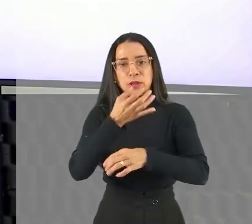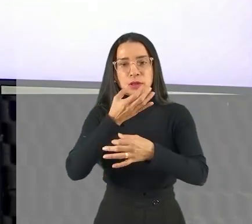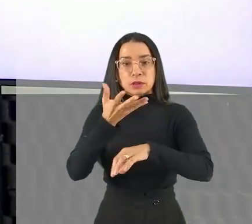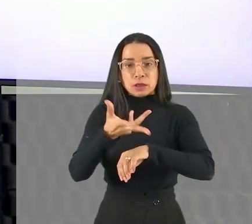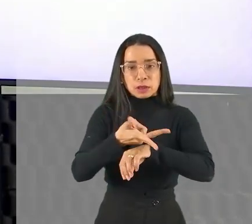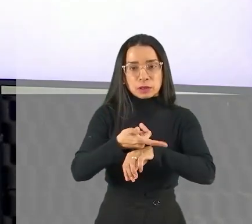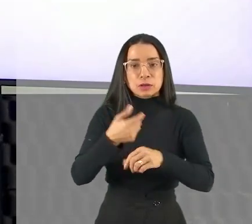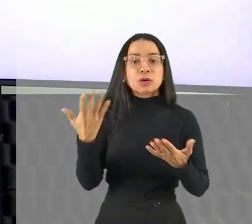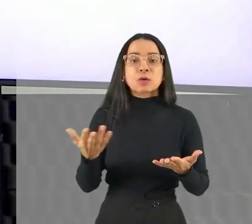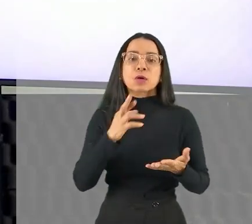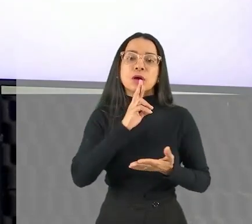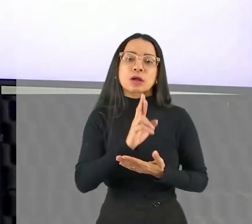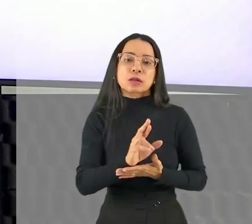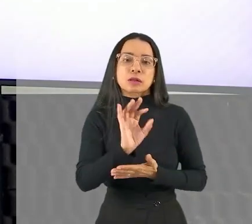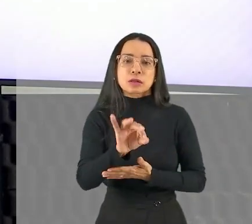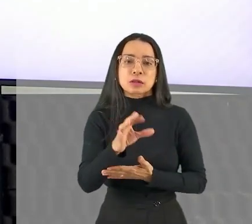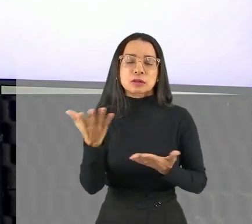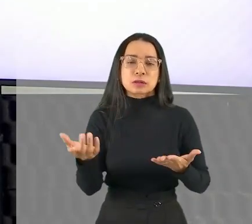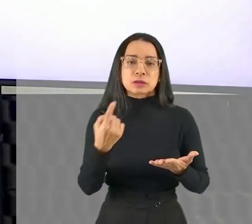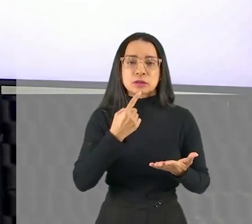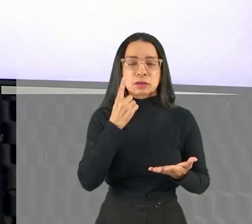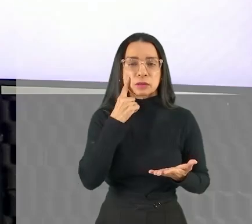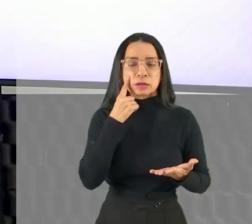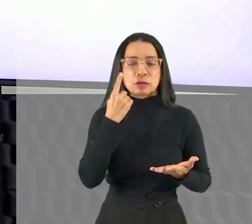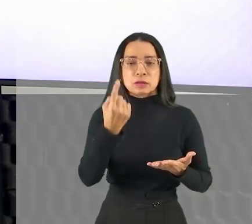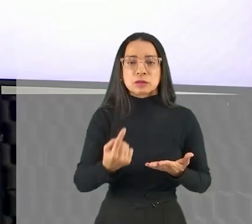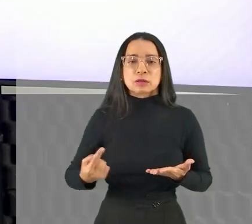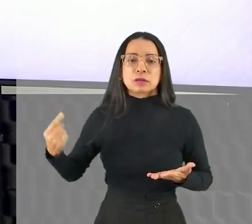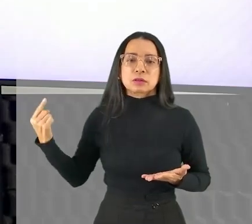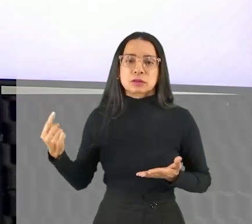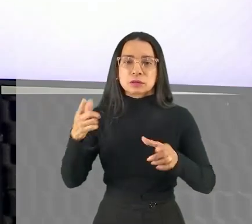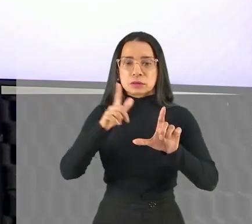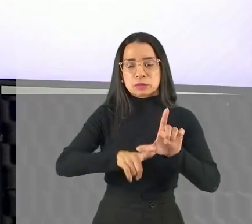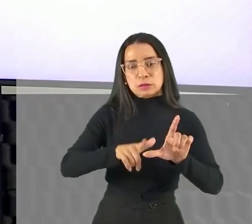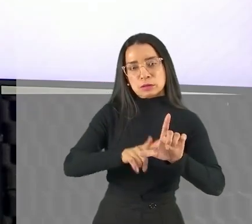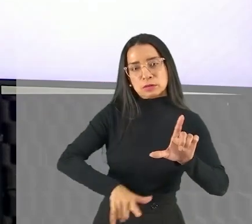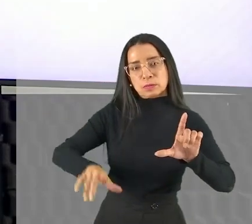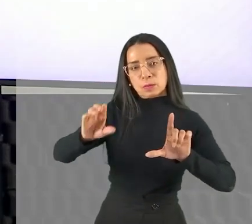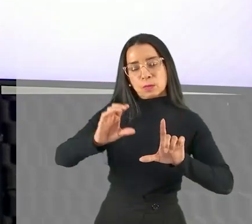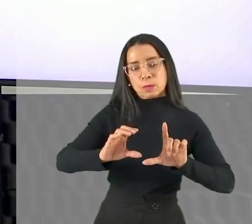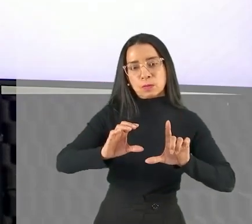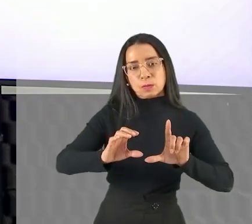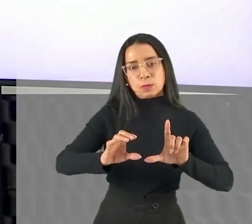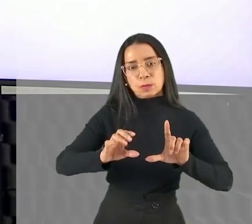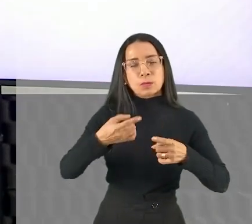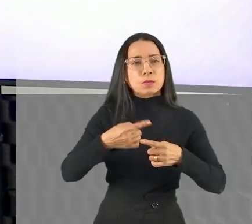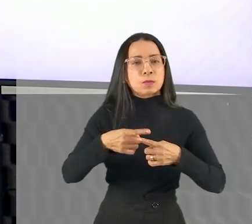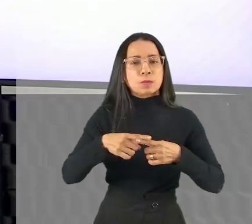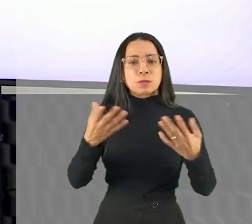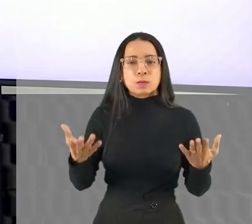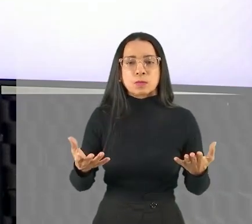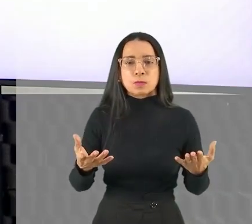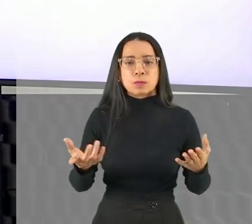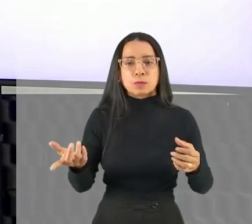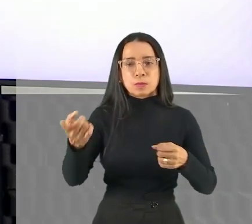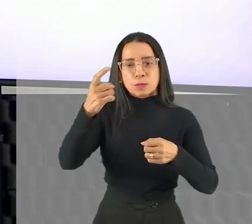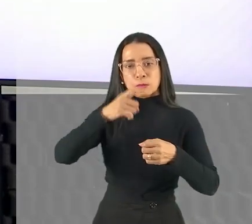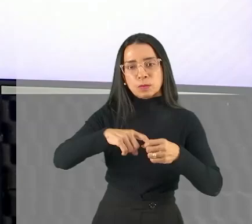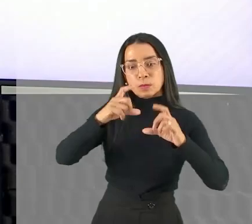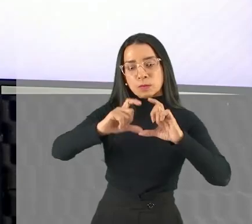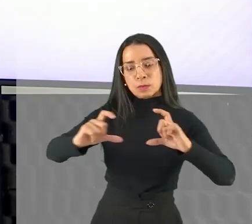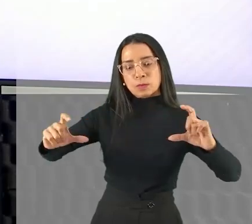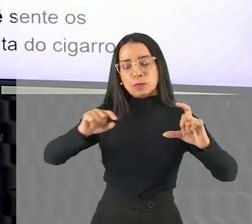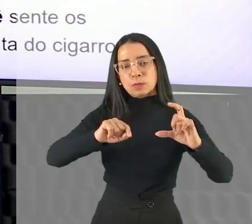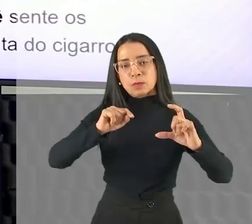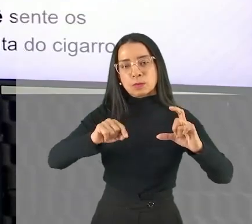nossa alternativa correta? A gente vai ver que é a alternativa da letra C. Por quê? Se vocês forem voltar no